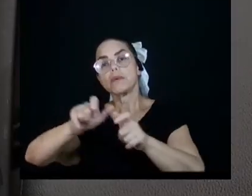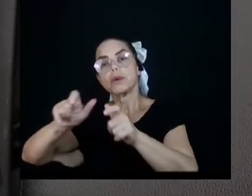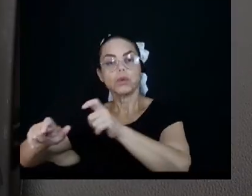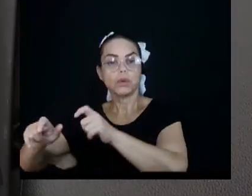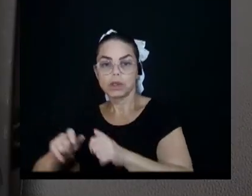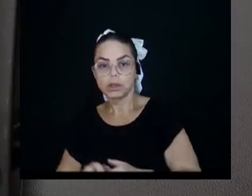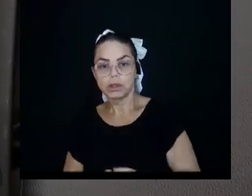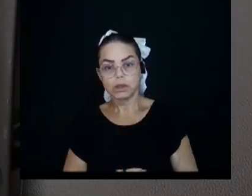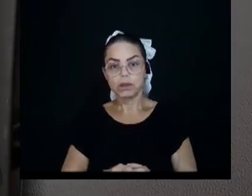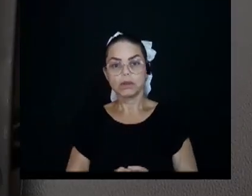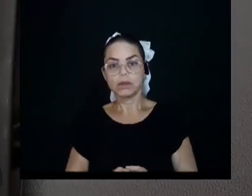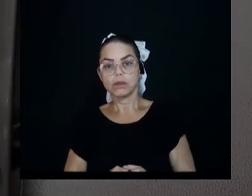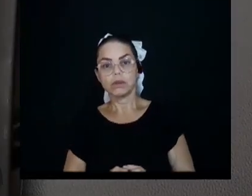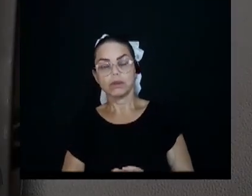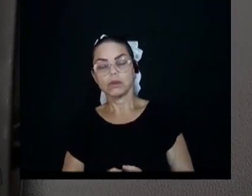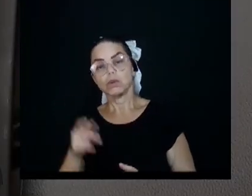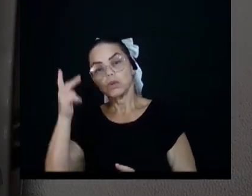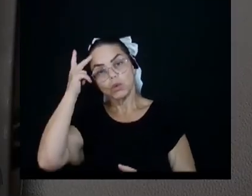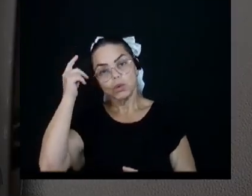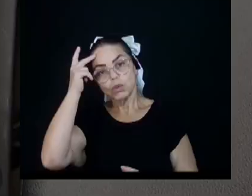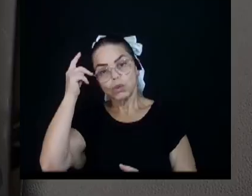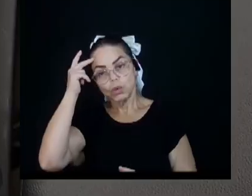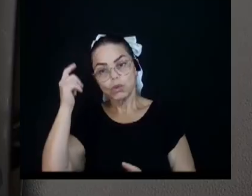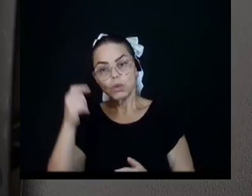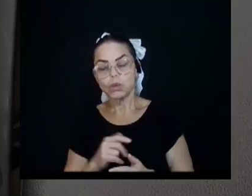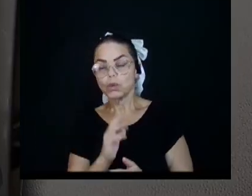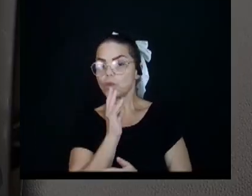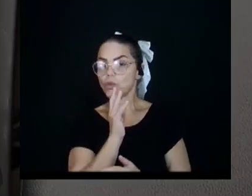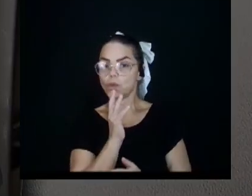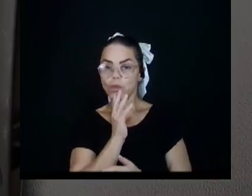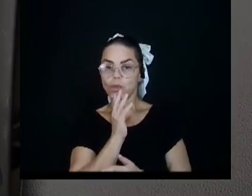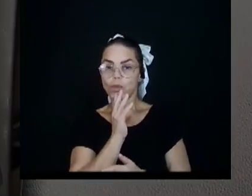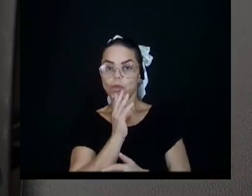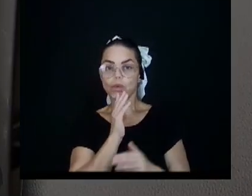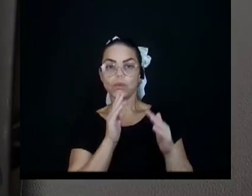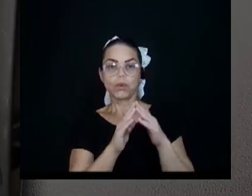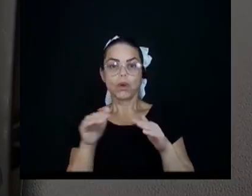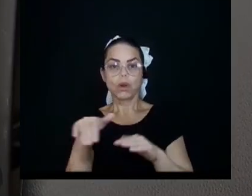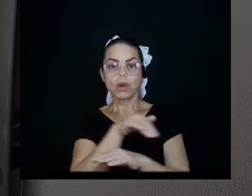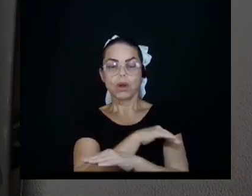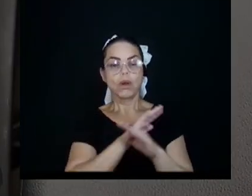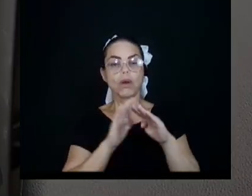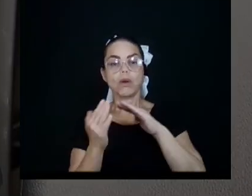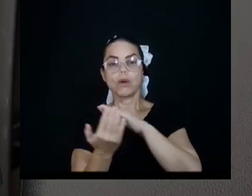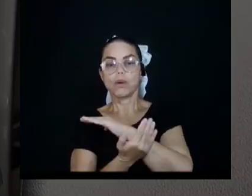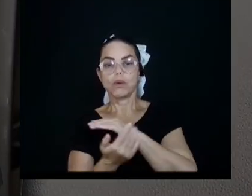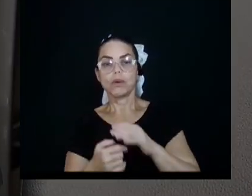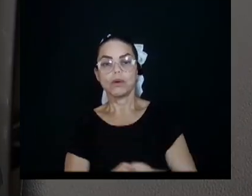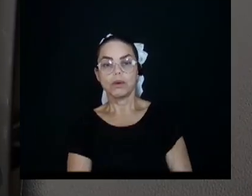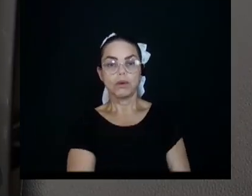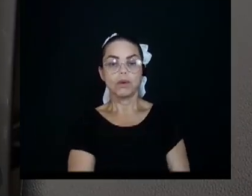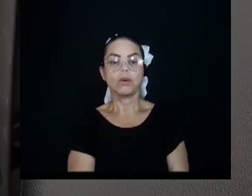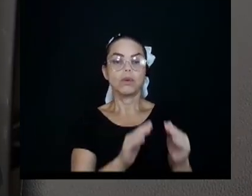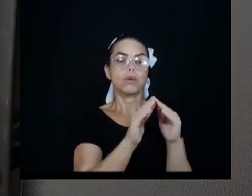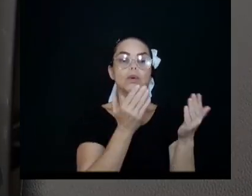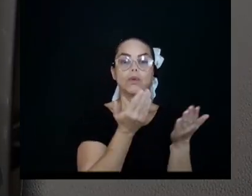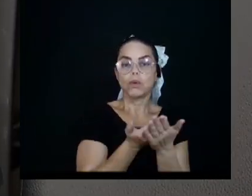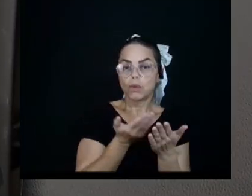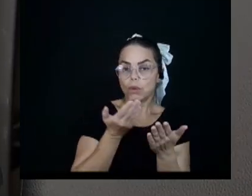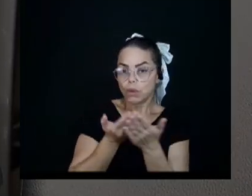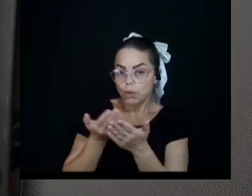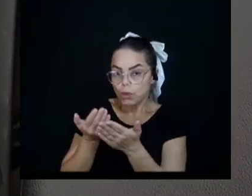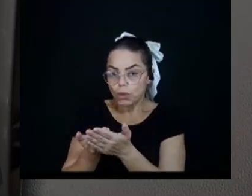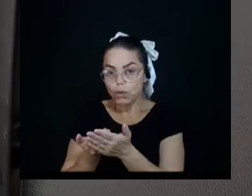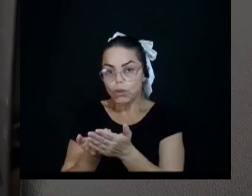muito comum. Todo mundo conhece um animal comunitário no seu bairro, às vezes numa escola, num